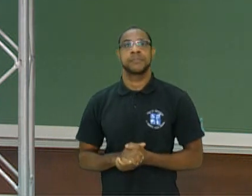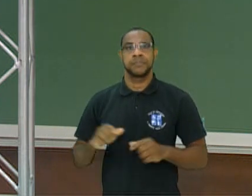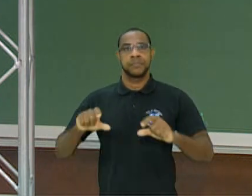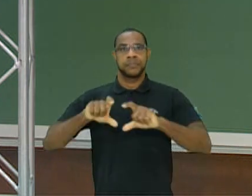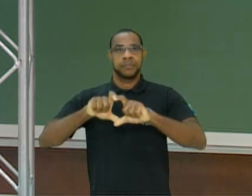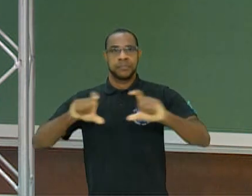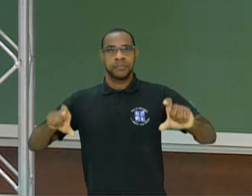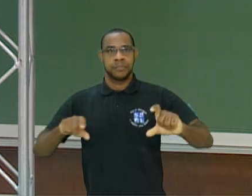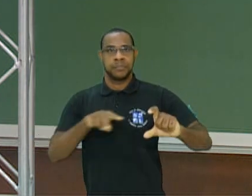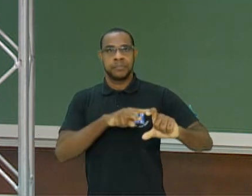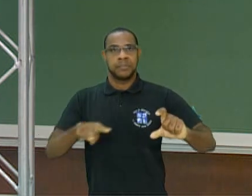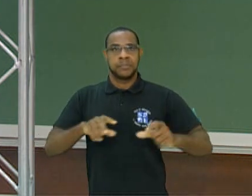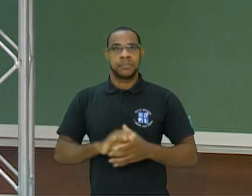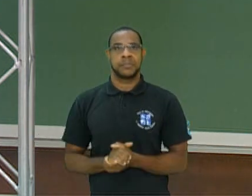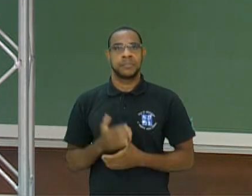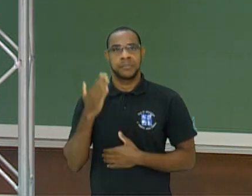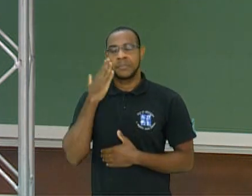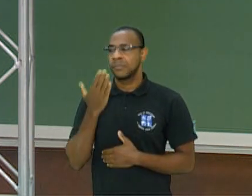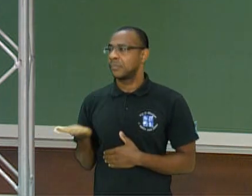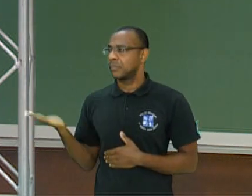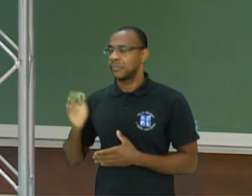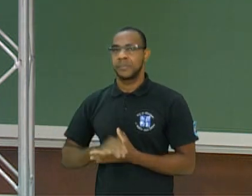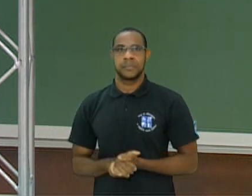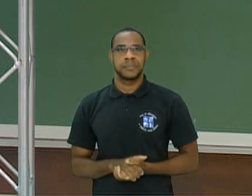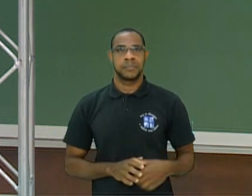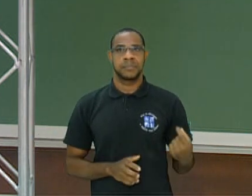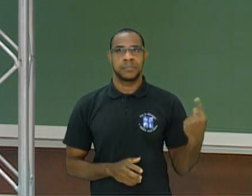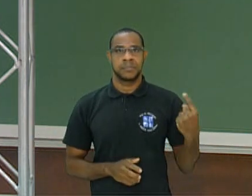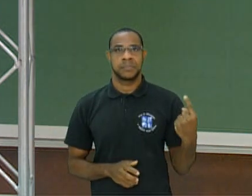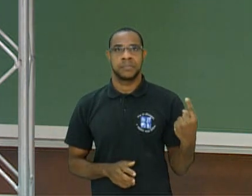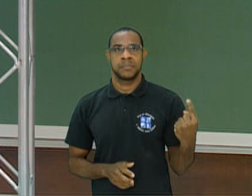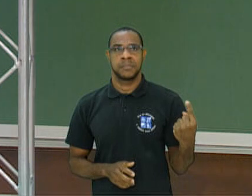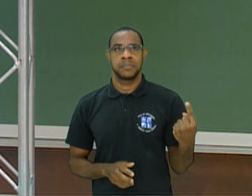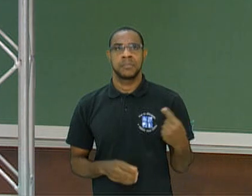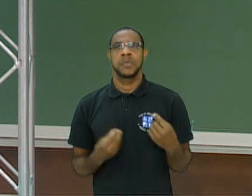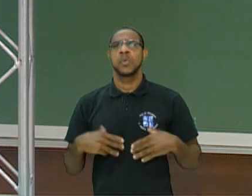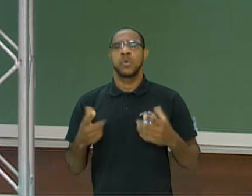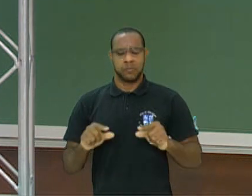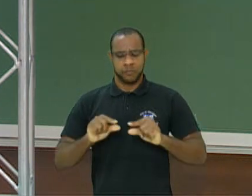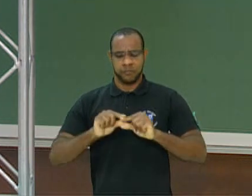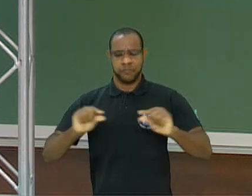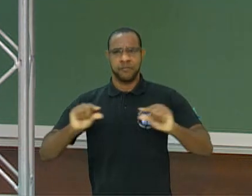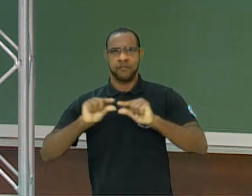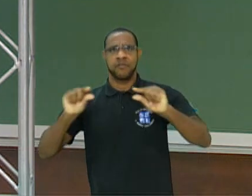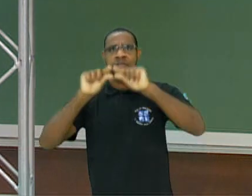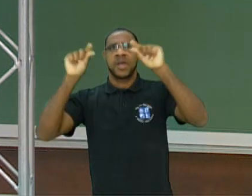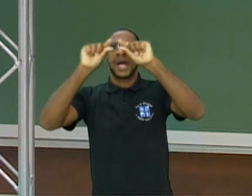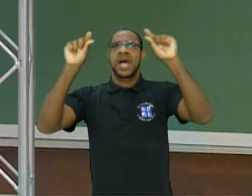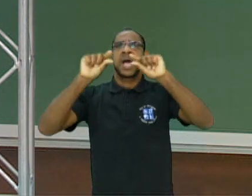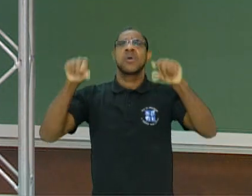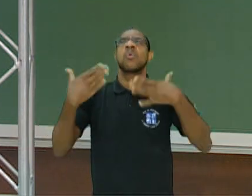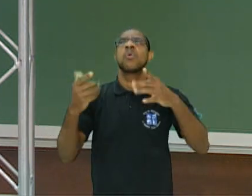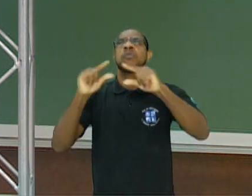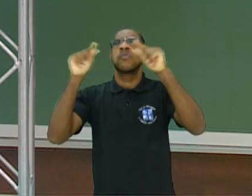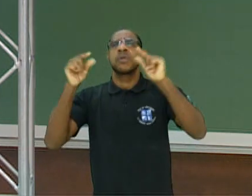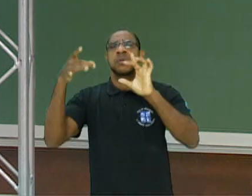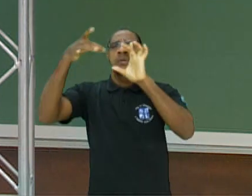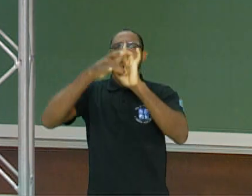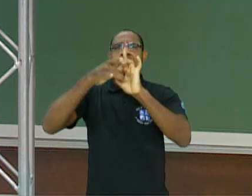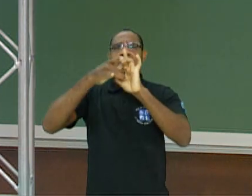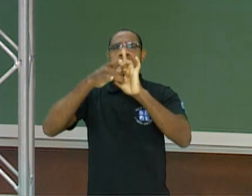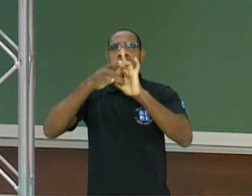What sentence does Dr. King show his fight? Em qual dessas frases, qual frase o Dr.